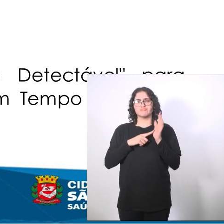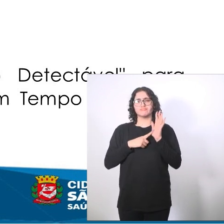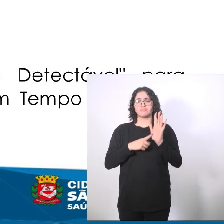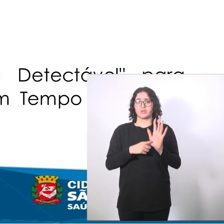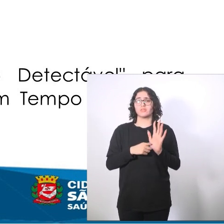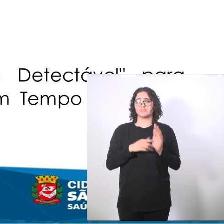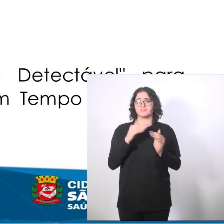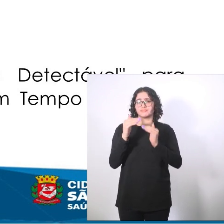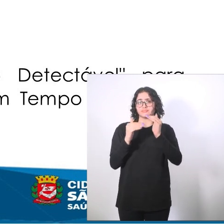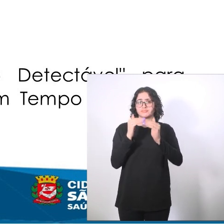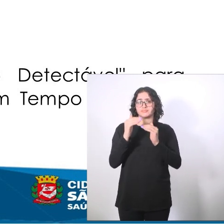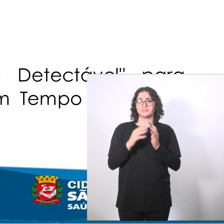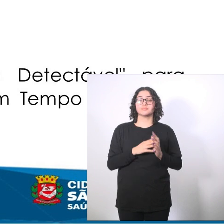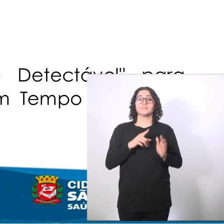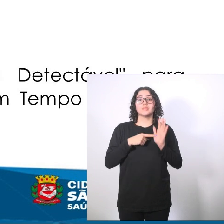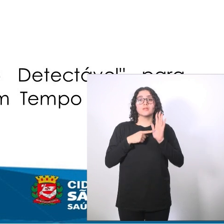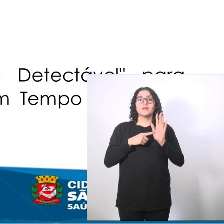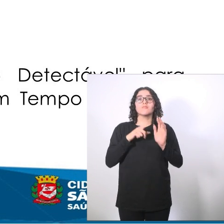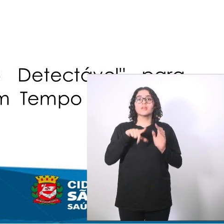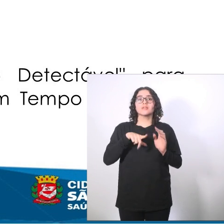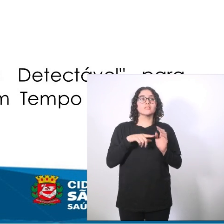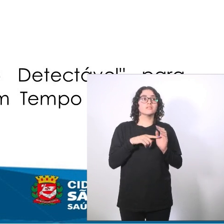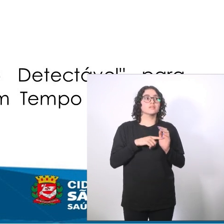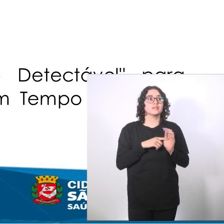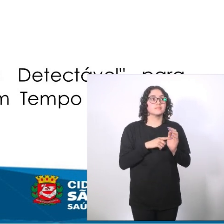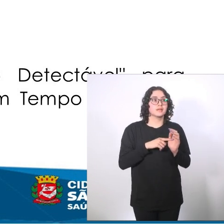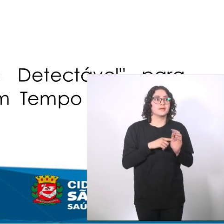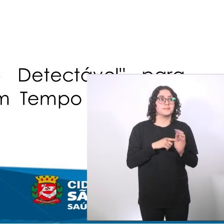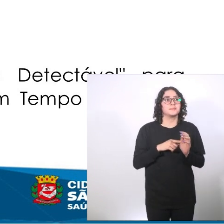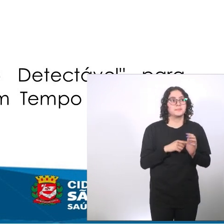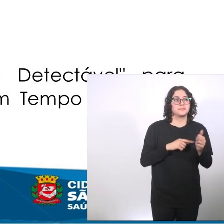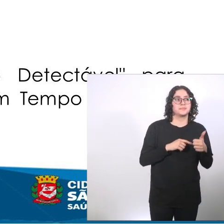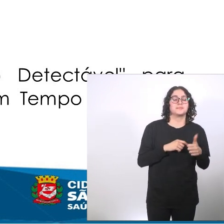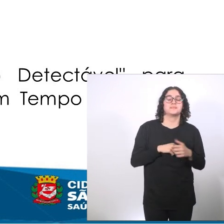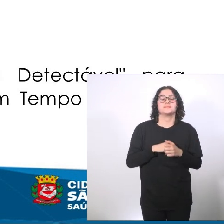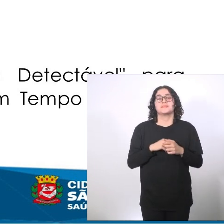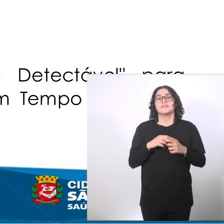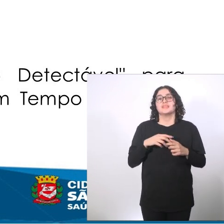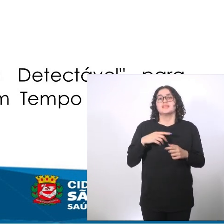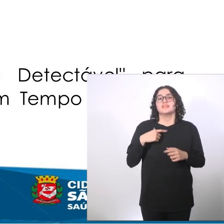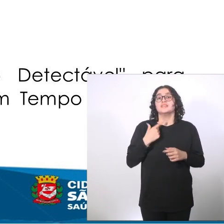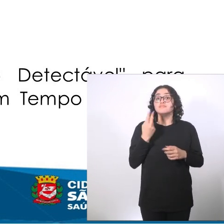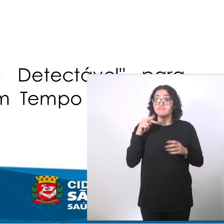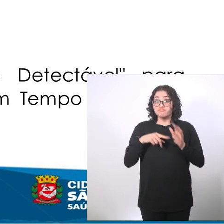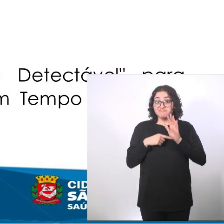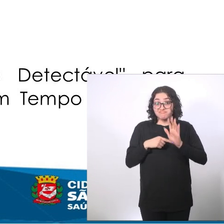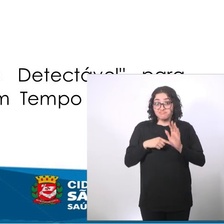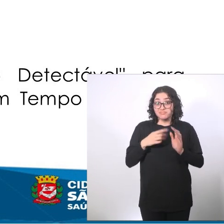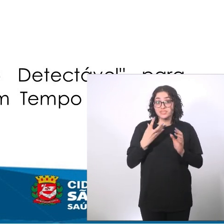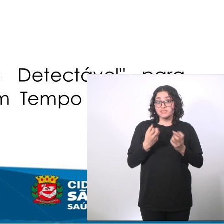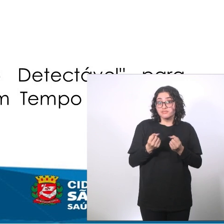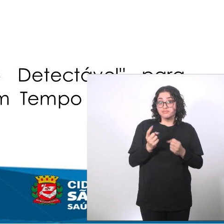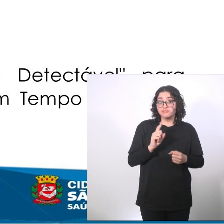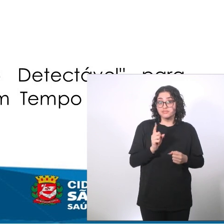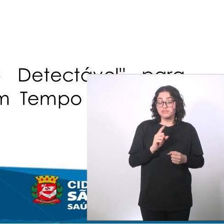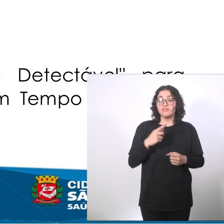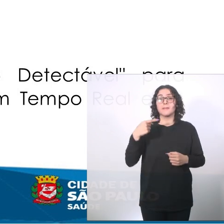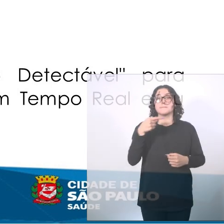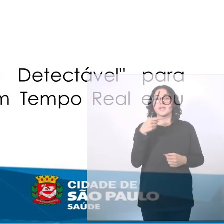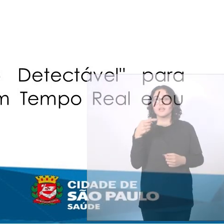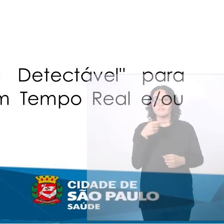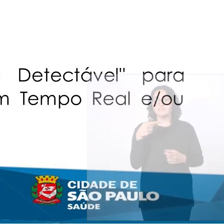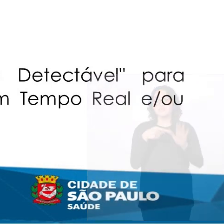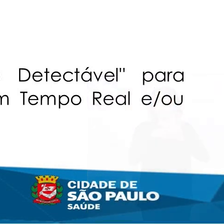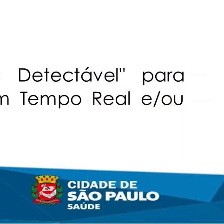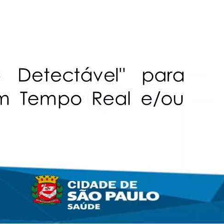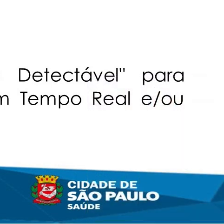sequenciamento, e o caso vai ser descartado se esse caso suspeito, no resultado laboratorial, vier negativo,